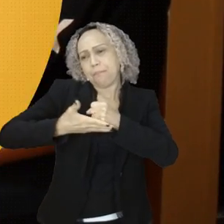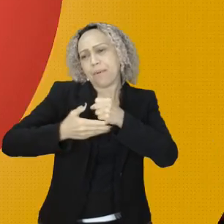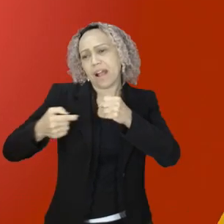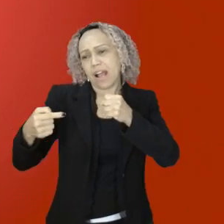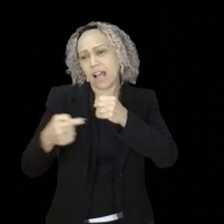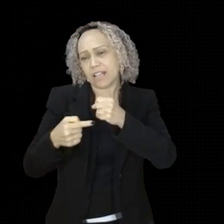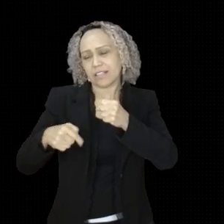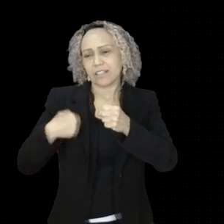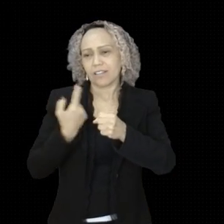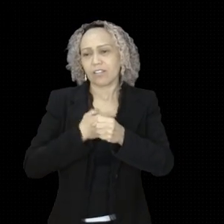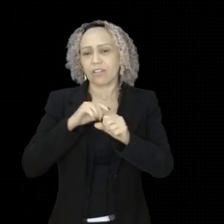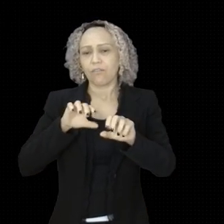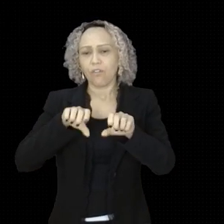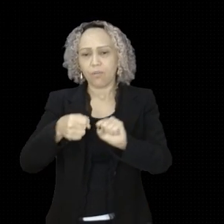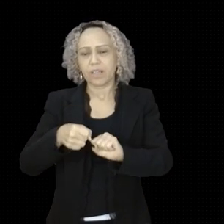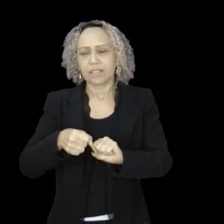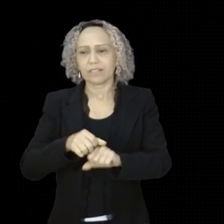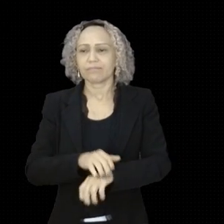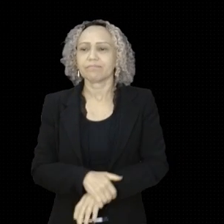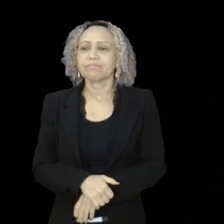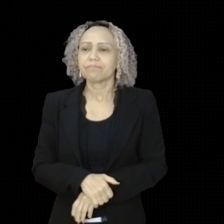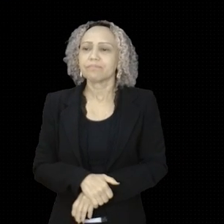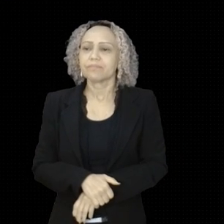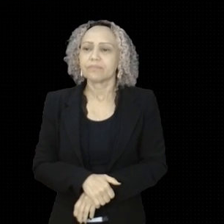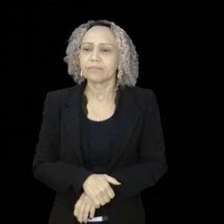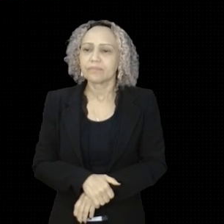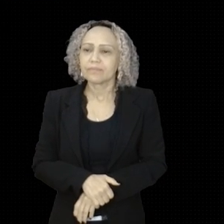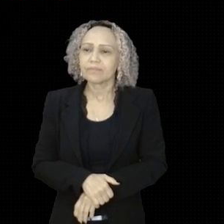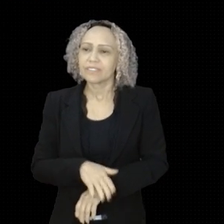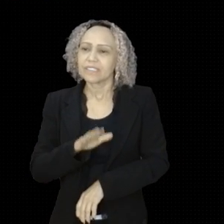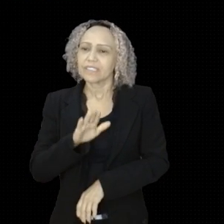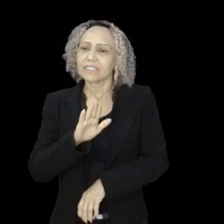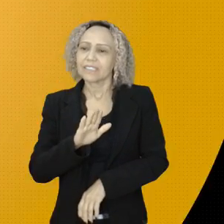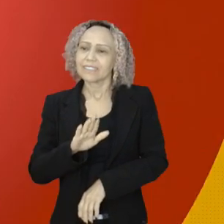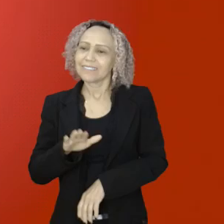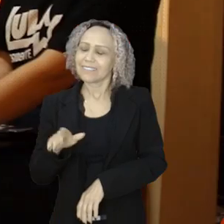da formação da gente. Infância em São Luís Gonzaga.